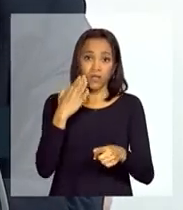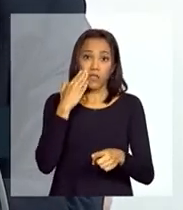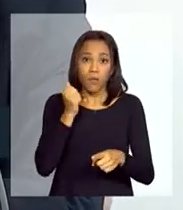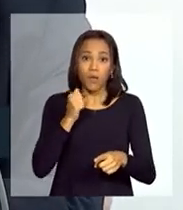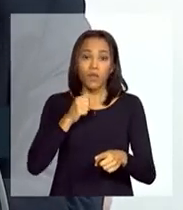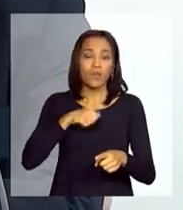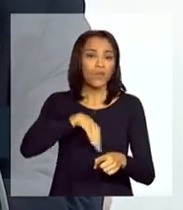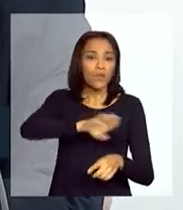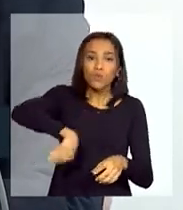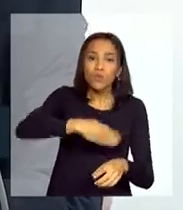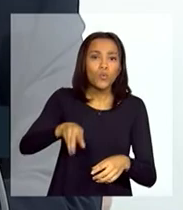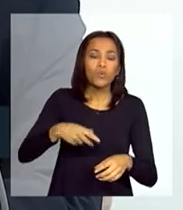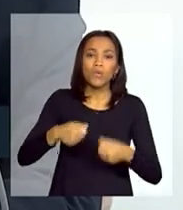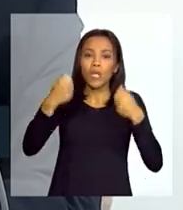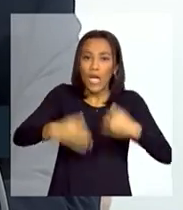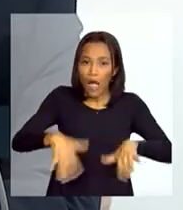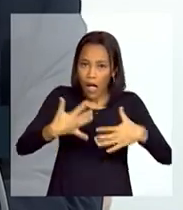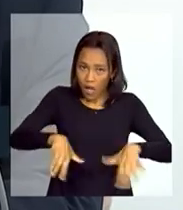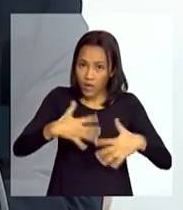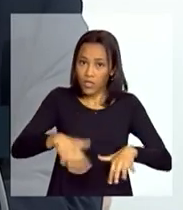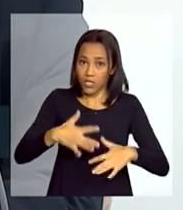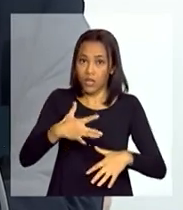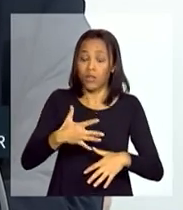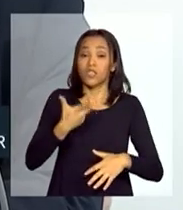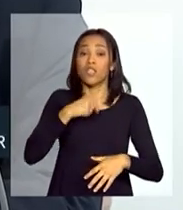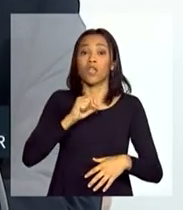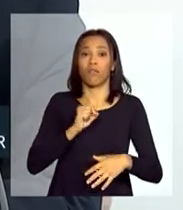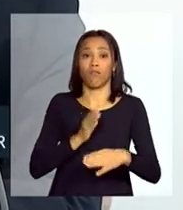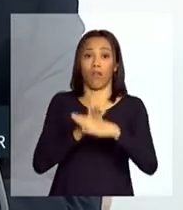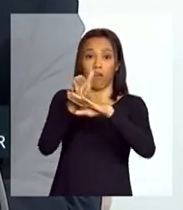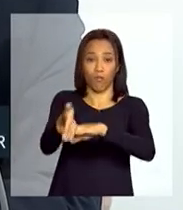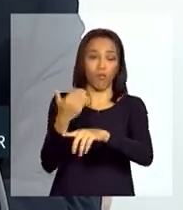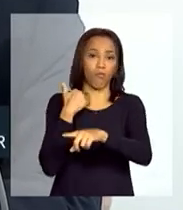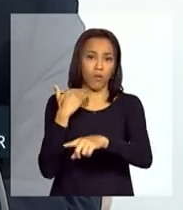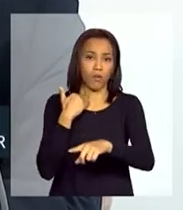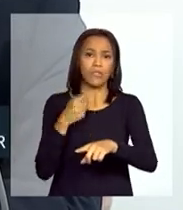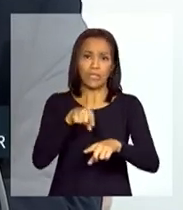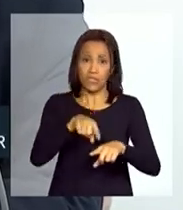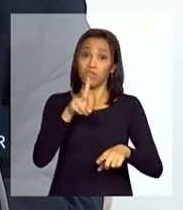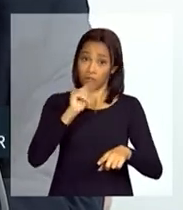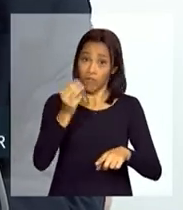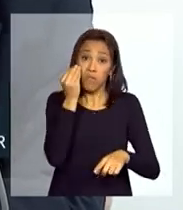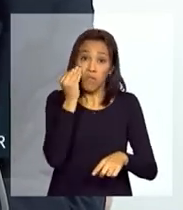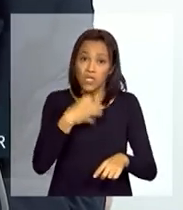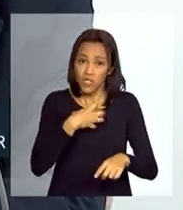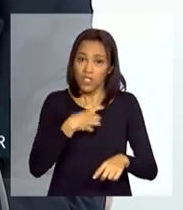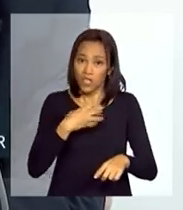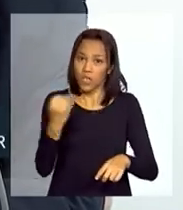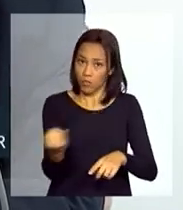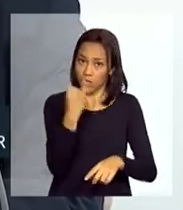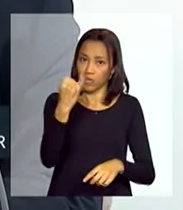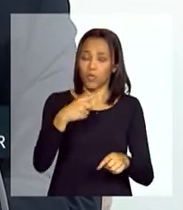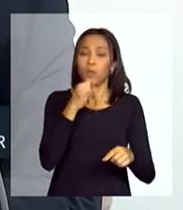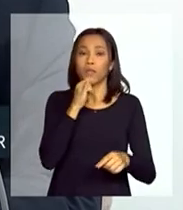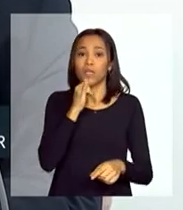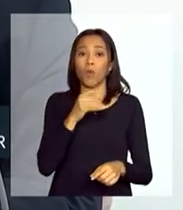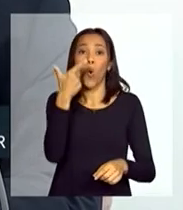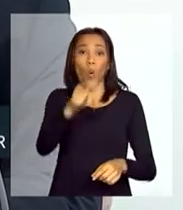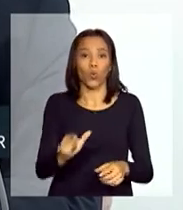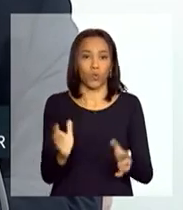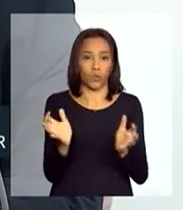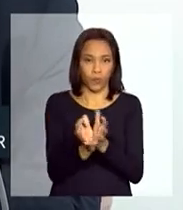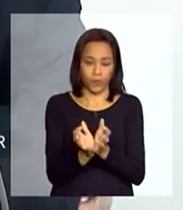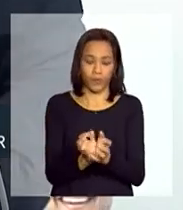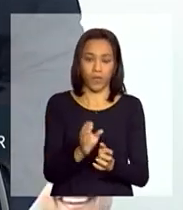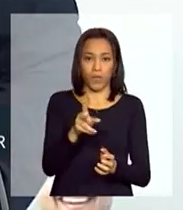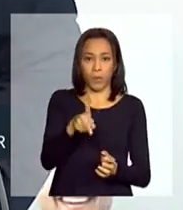para nós isso é determinante e vocês vão ver no futuro que isso vai ser um fator de alteração 2 no caso dos pacotes que que